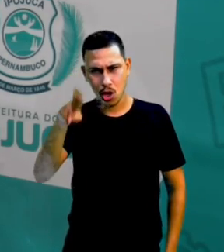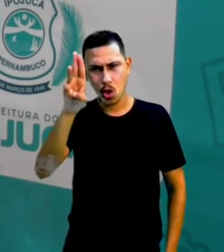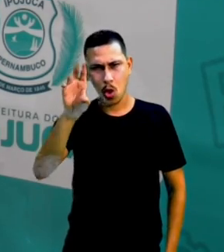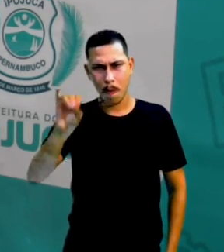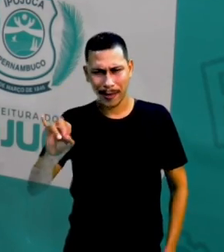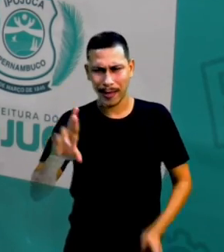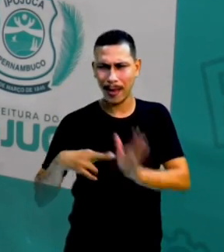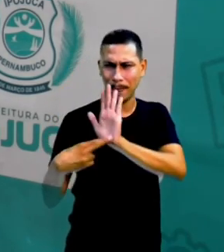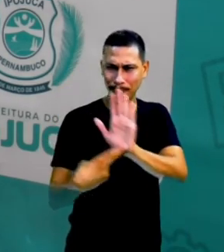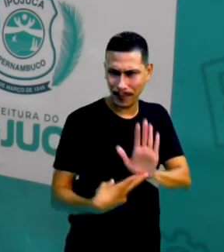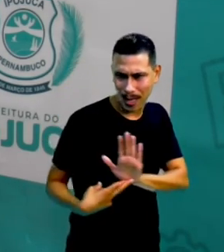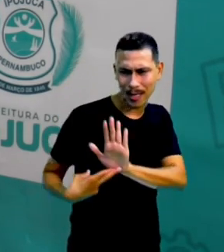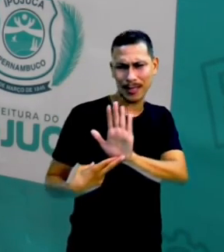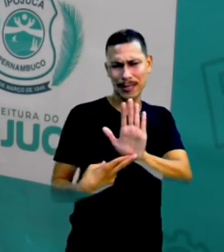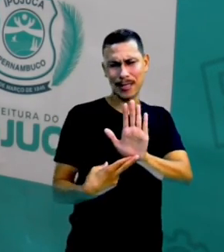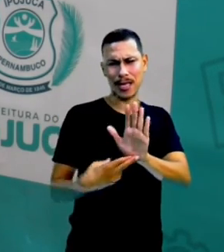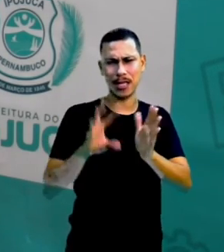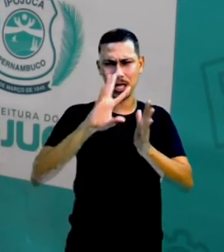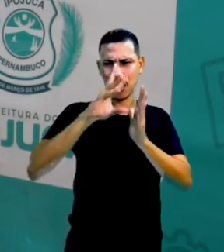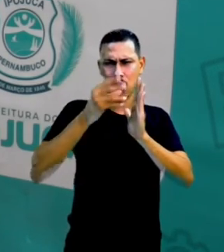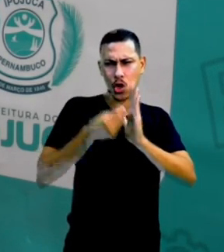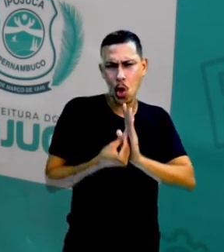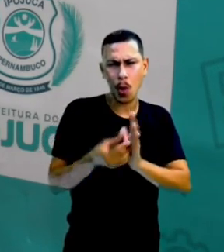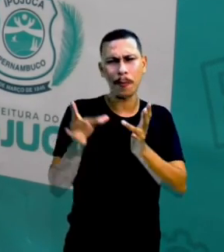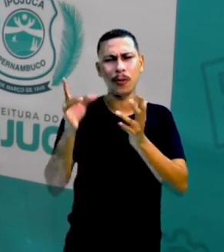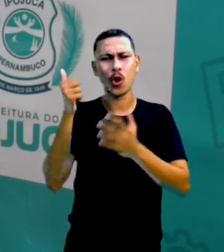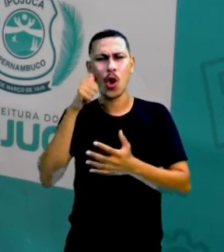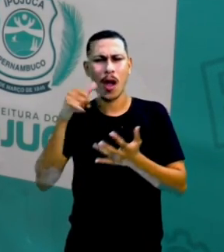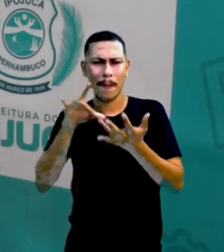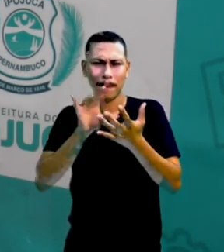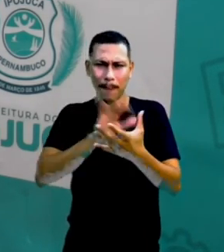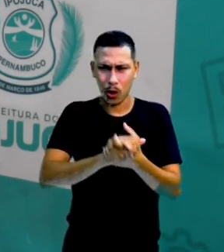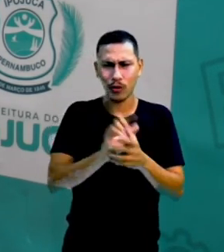dos quilombos. E sua esposa, quem era?